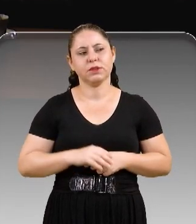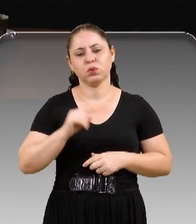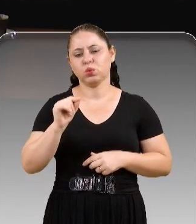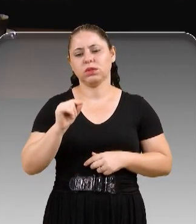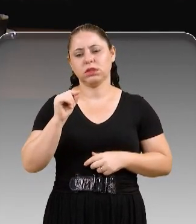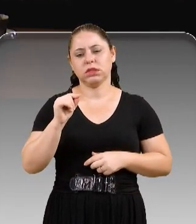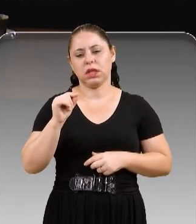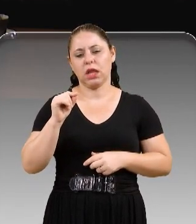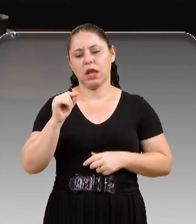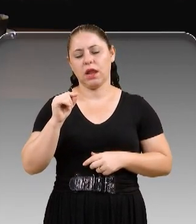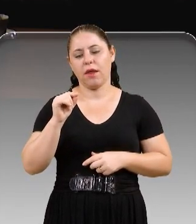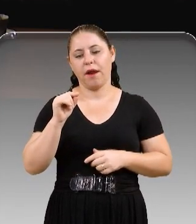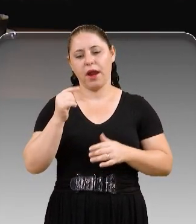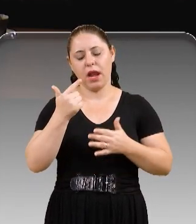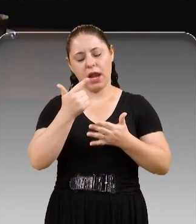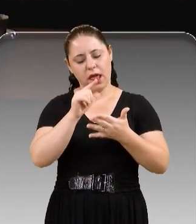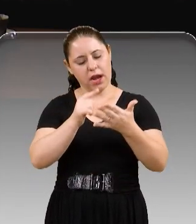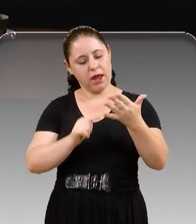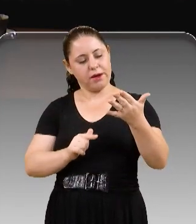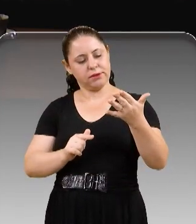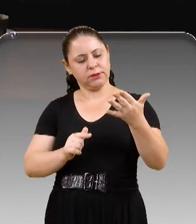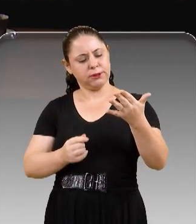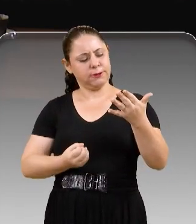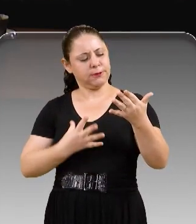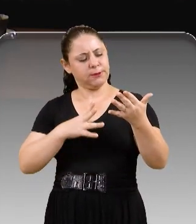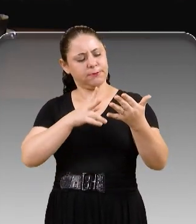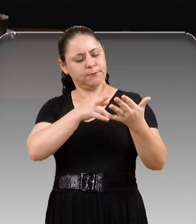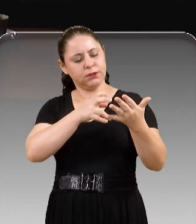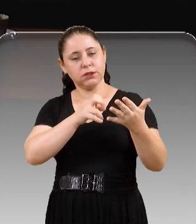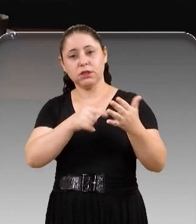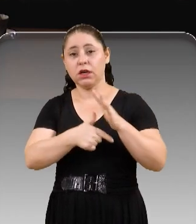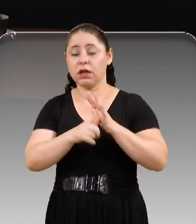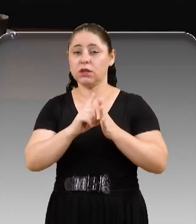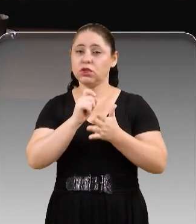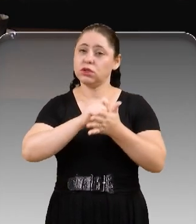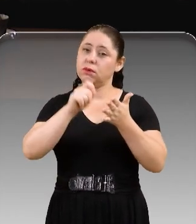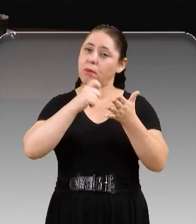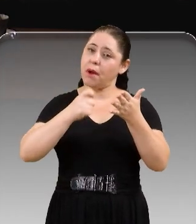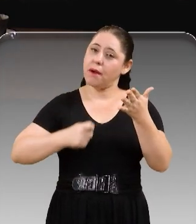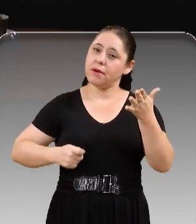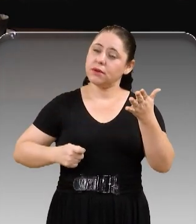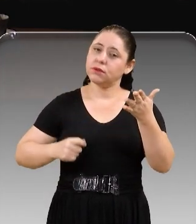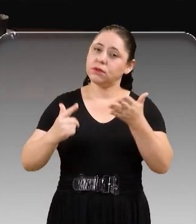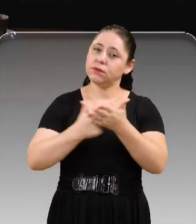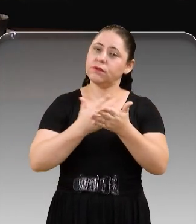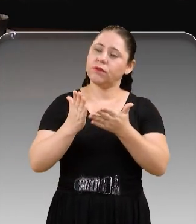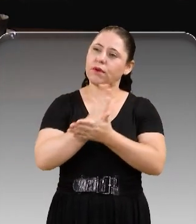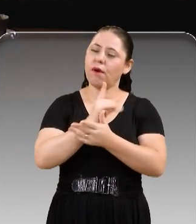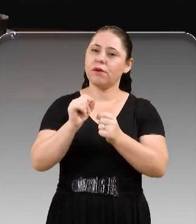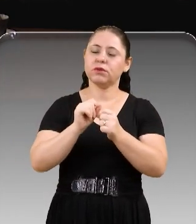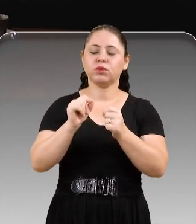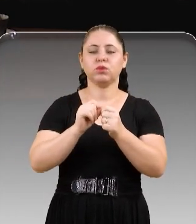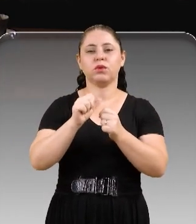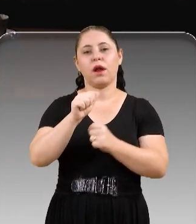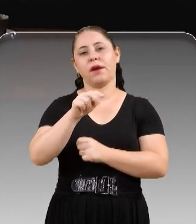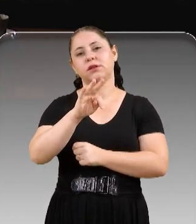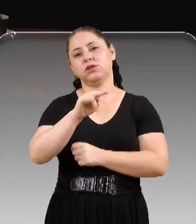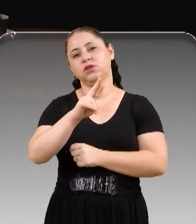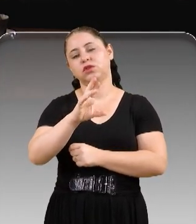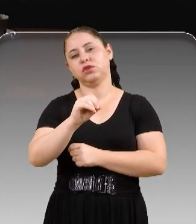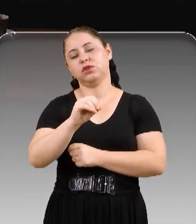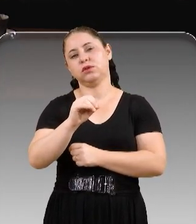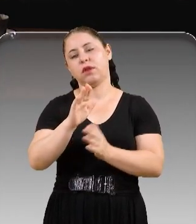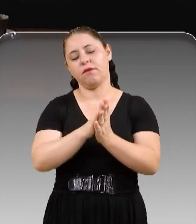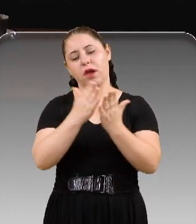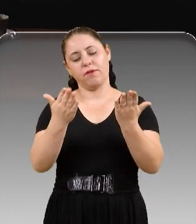a questão literária sempre me inspirou. Eu, antes de escrever os livros, eu fazia alguns artigos doutrinários que foram